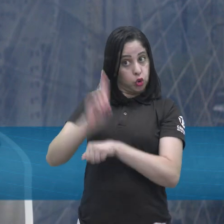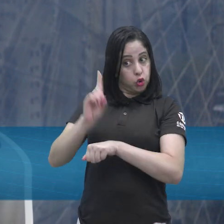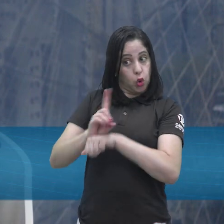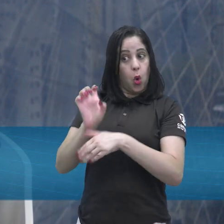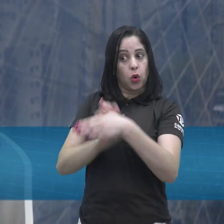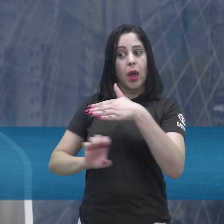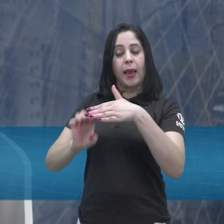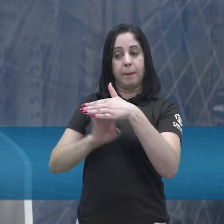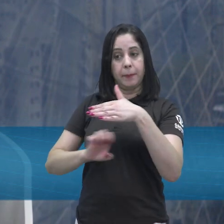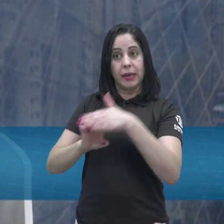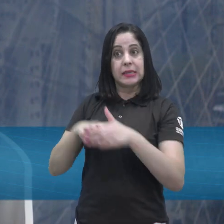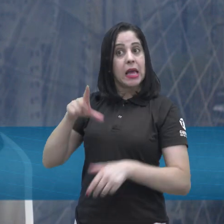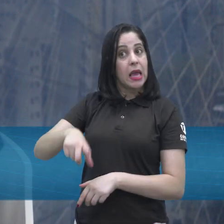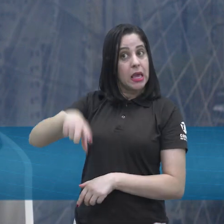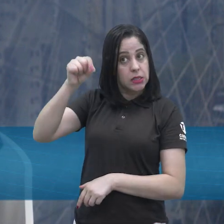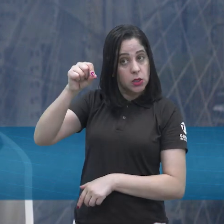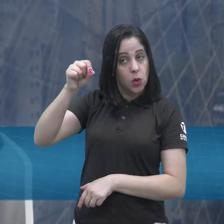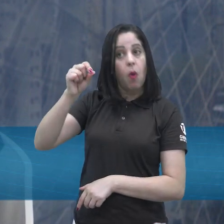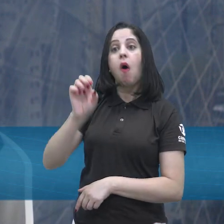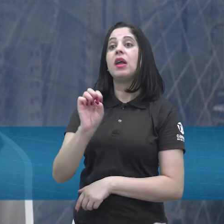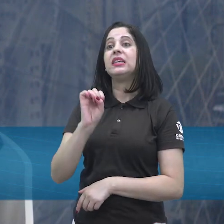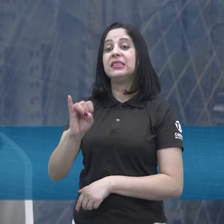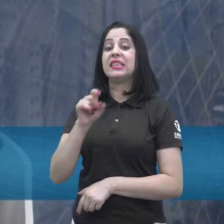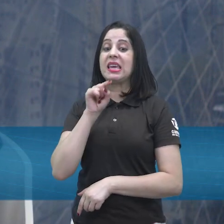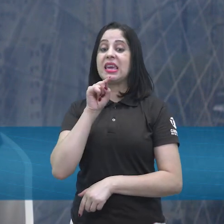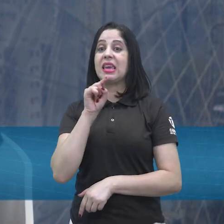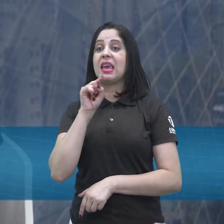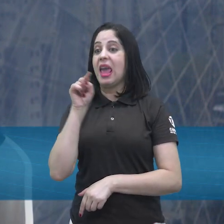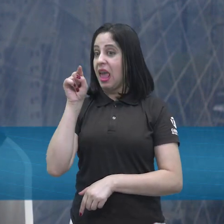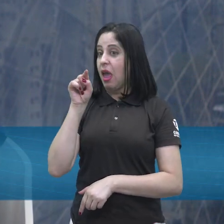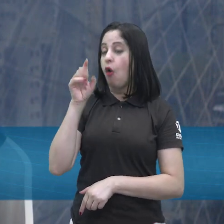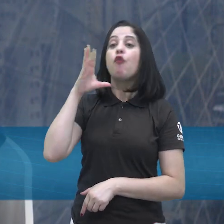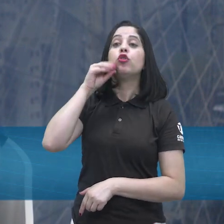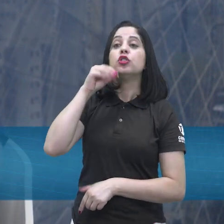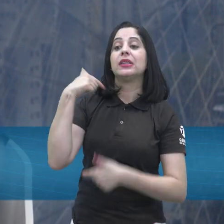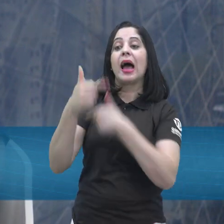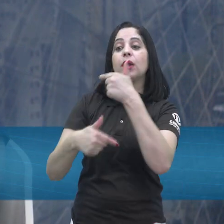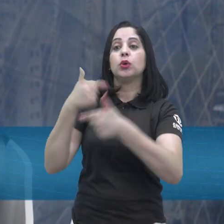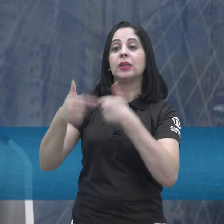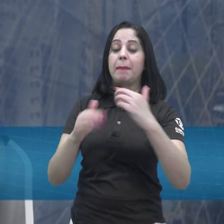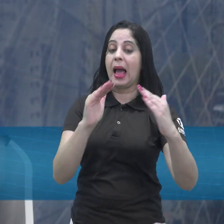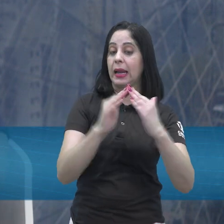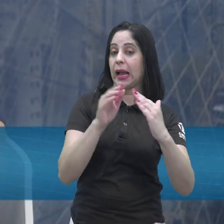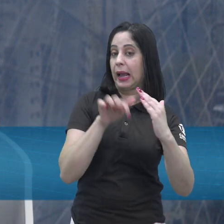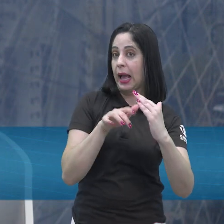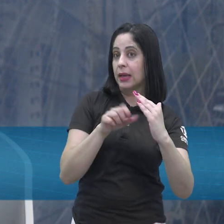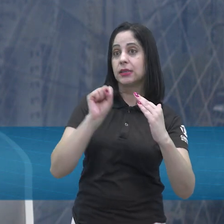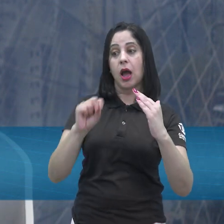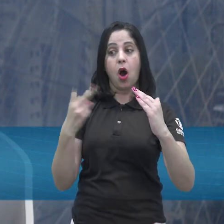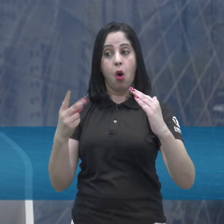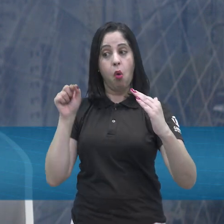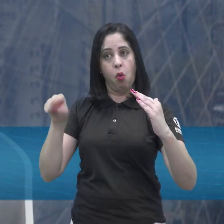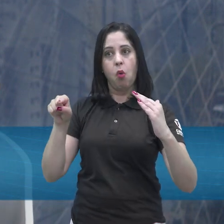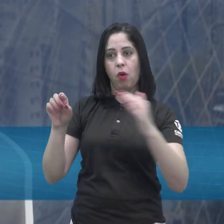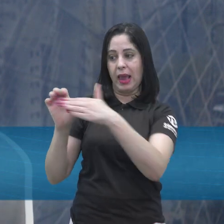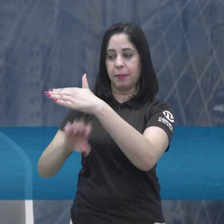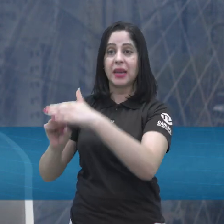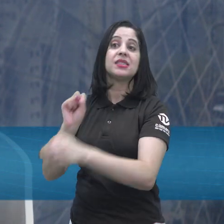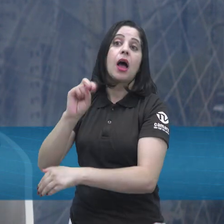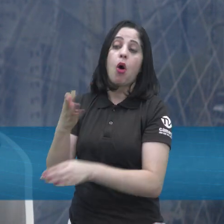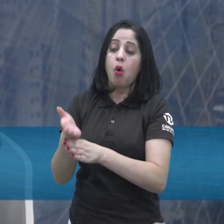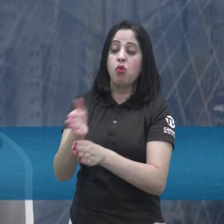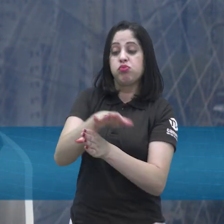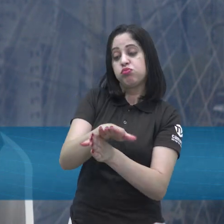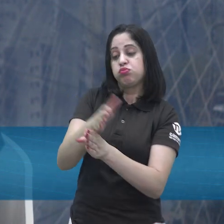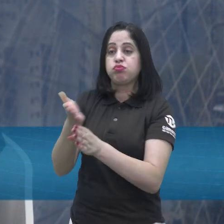partir da cultura da sua empresa, a entrega que você tem para o seu cliente final, se é mais interessante você fazer um home office, um presencial, um modelo